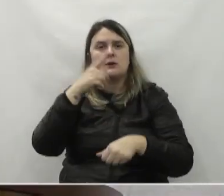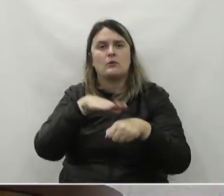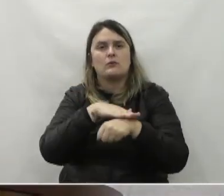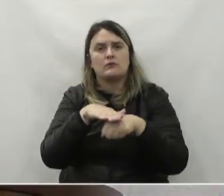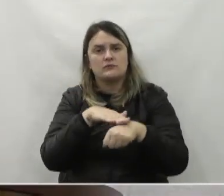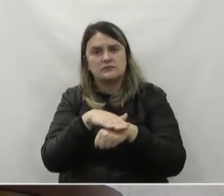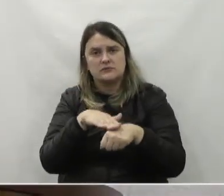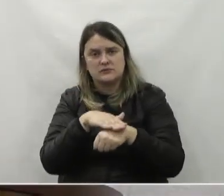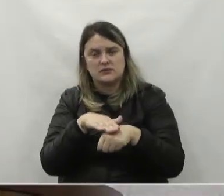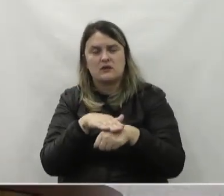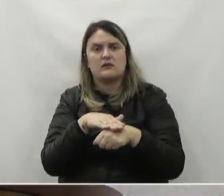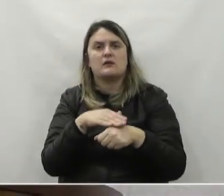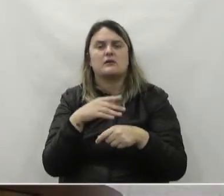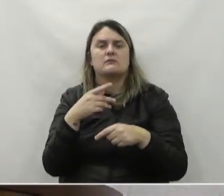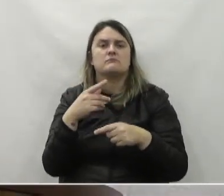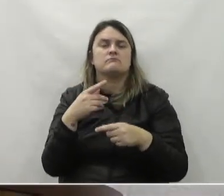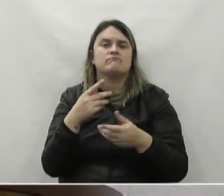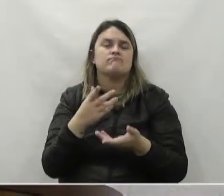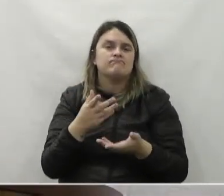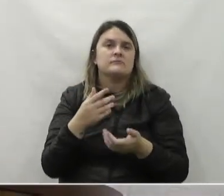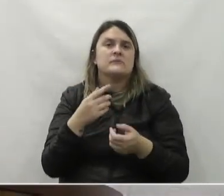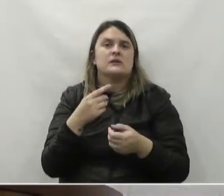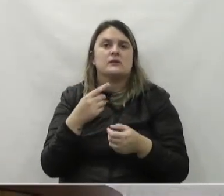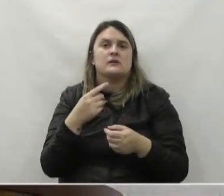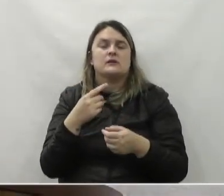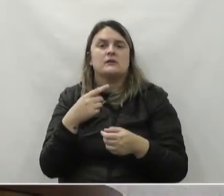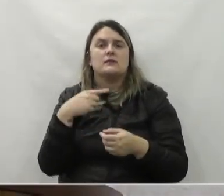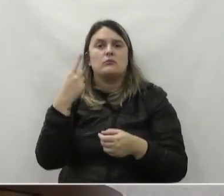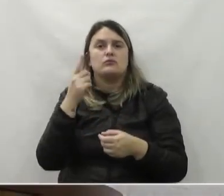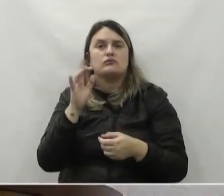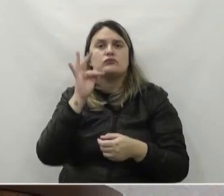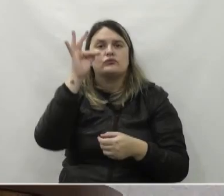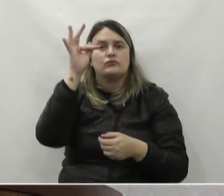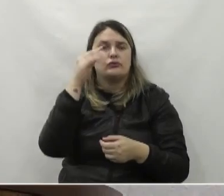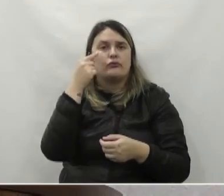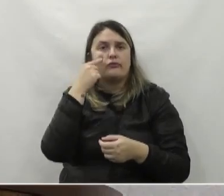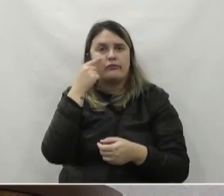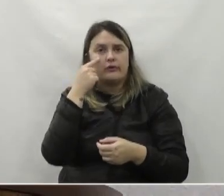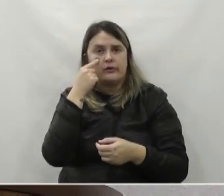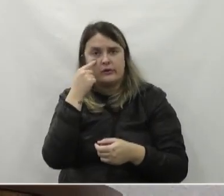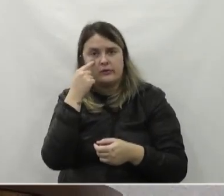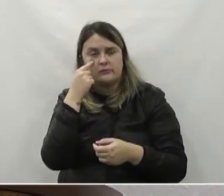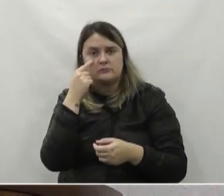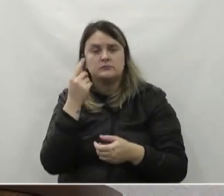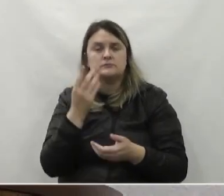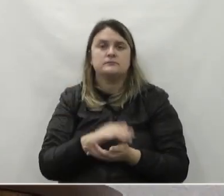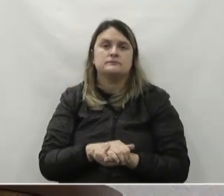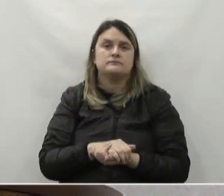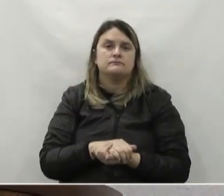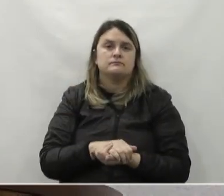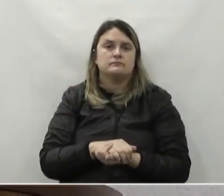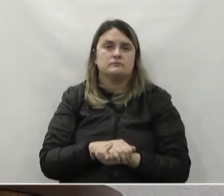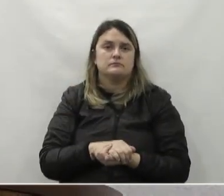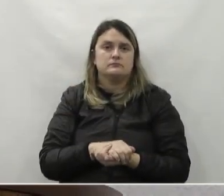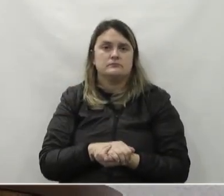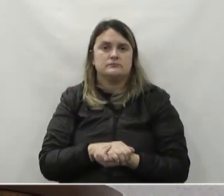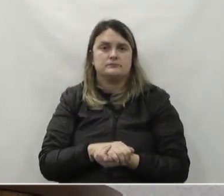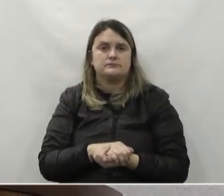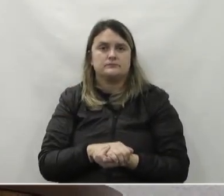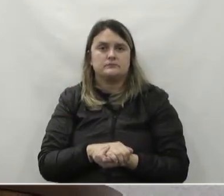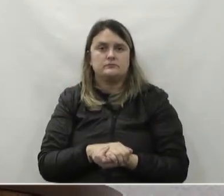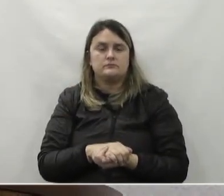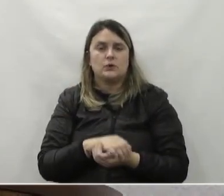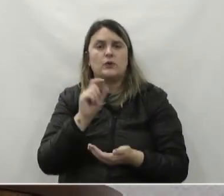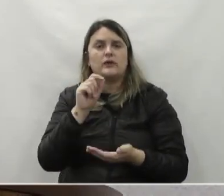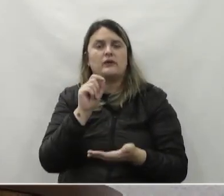uma notificação junto ao STAR e, quem sabe, né, a gente conseguir chegar aí no